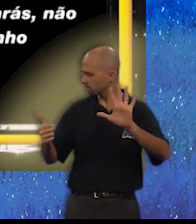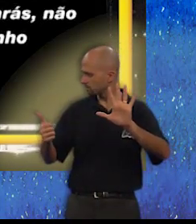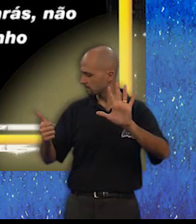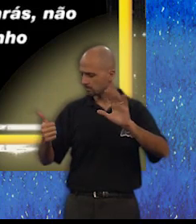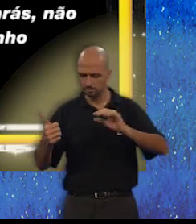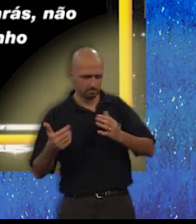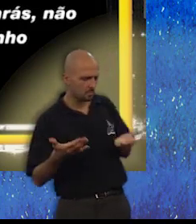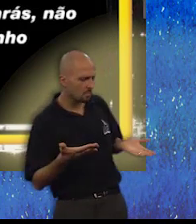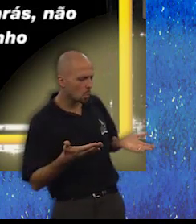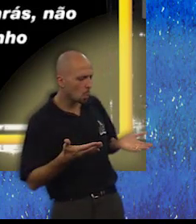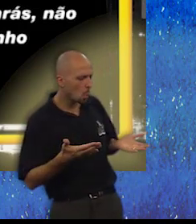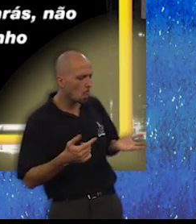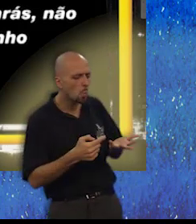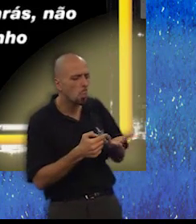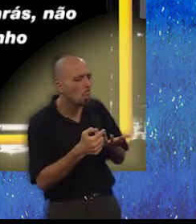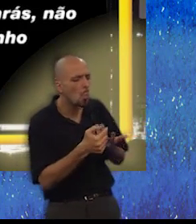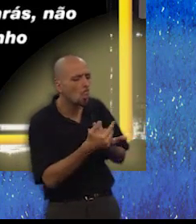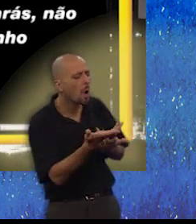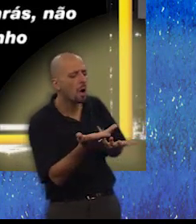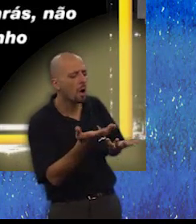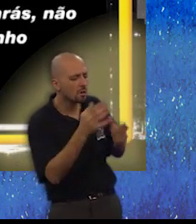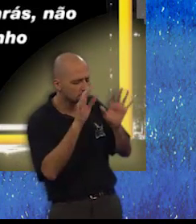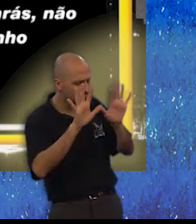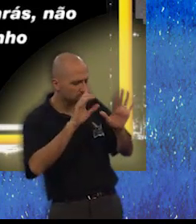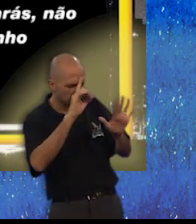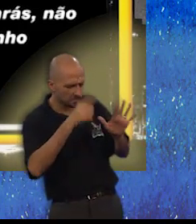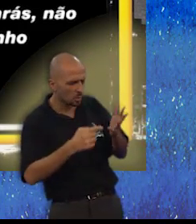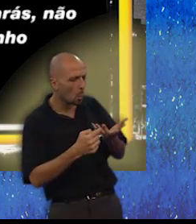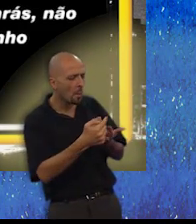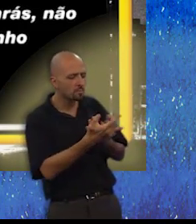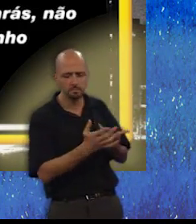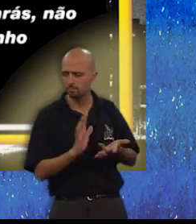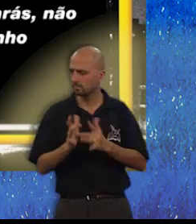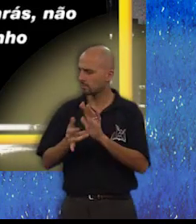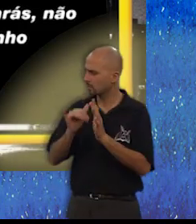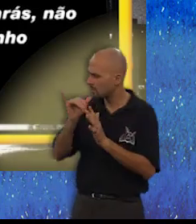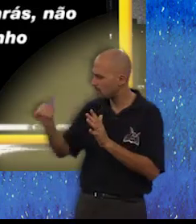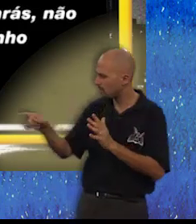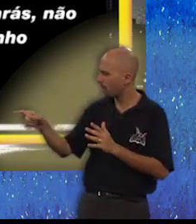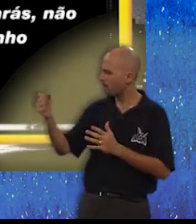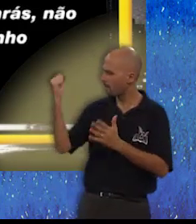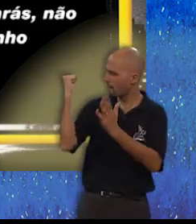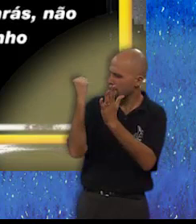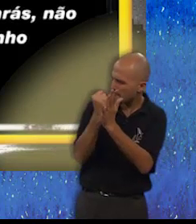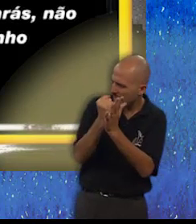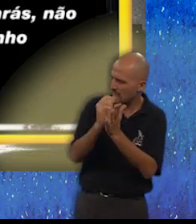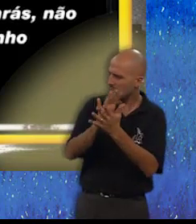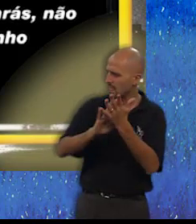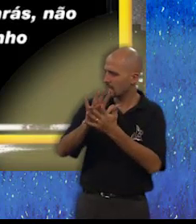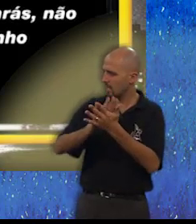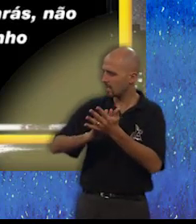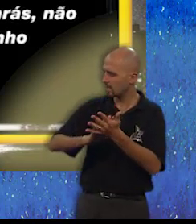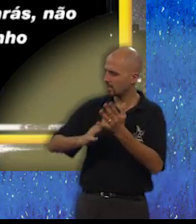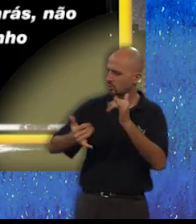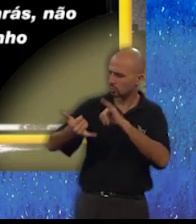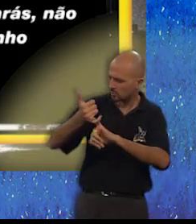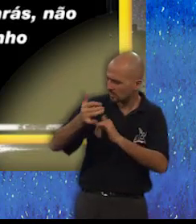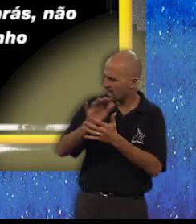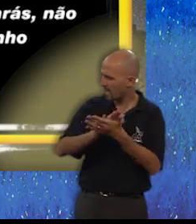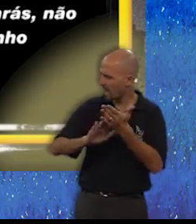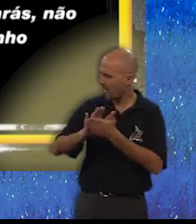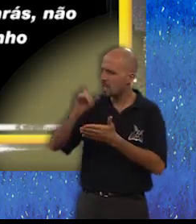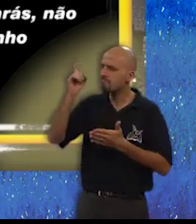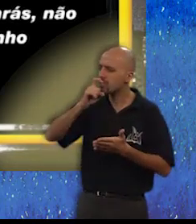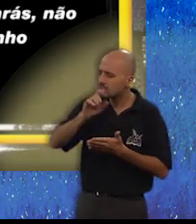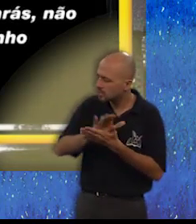ele lhe perguntou: quais? Respondeu Jesus: não matarás, não adulterarás, não furtarás, não